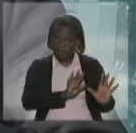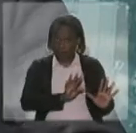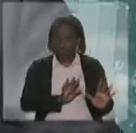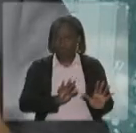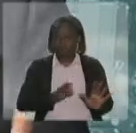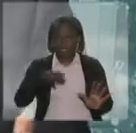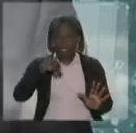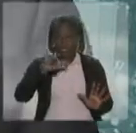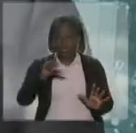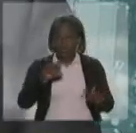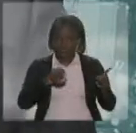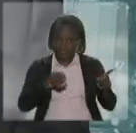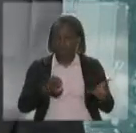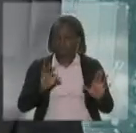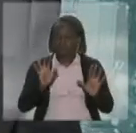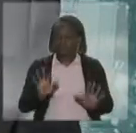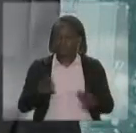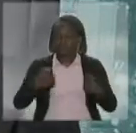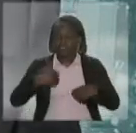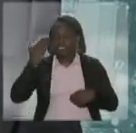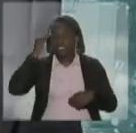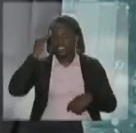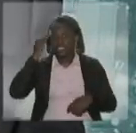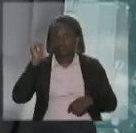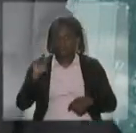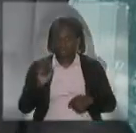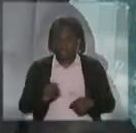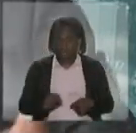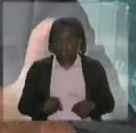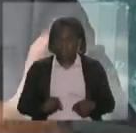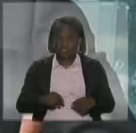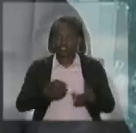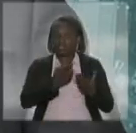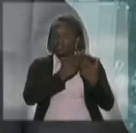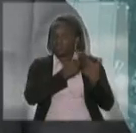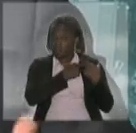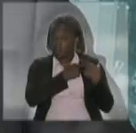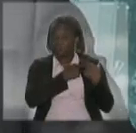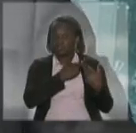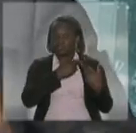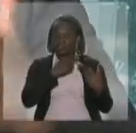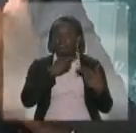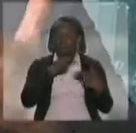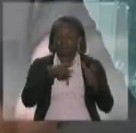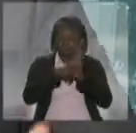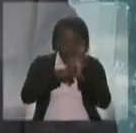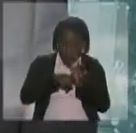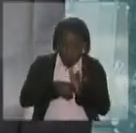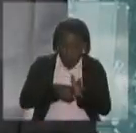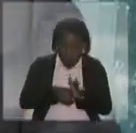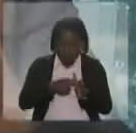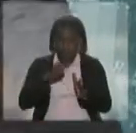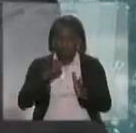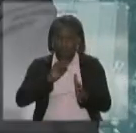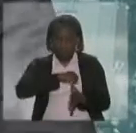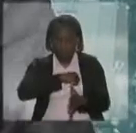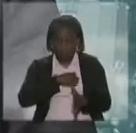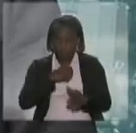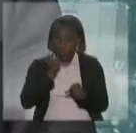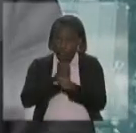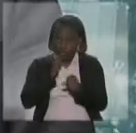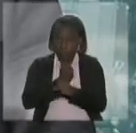mas é preciso que haja compreensão de que a responsabilidade na fiscalização das obras